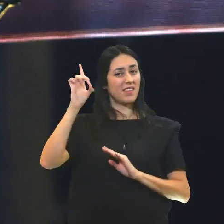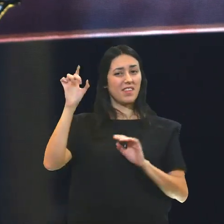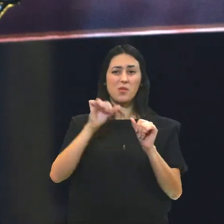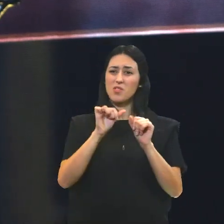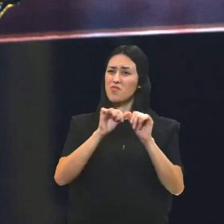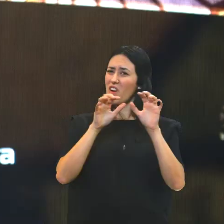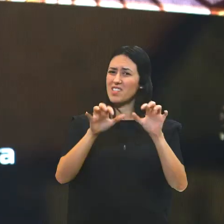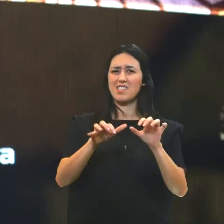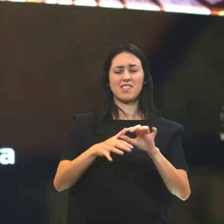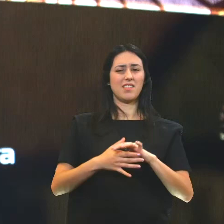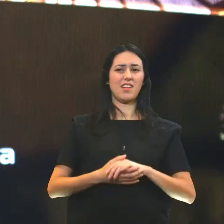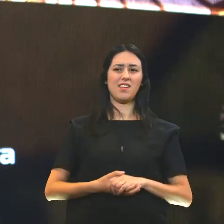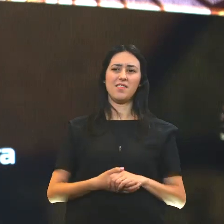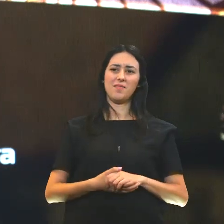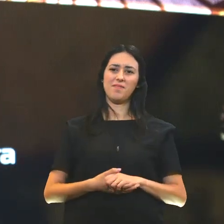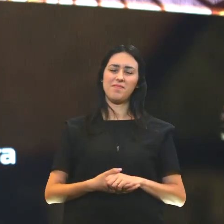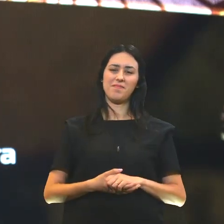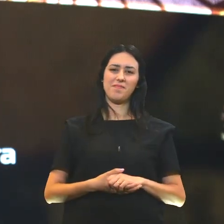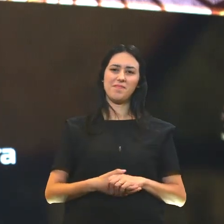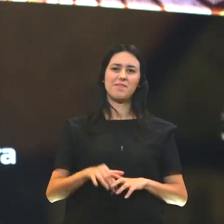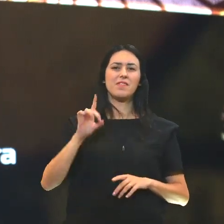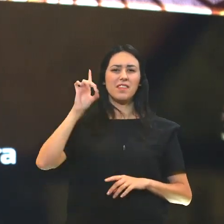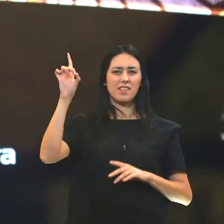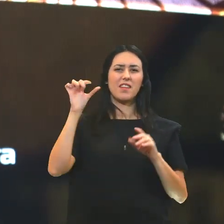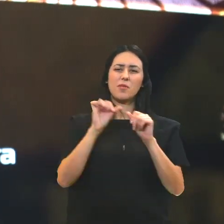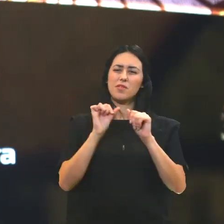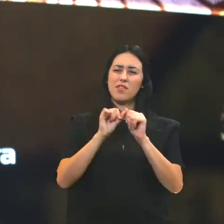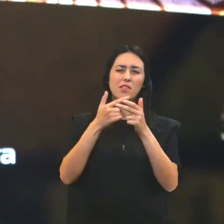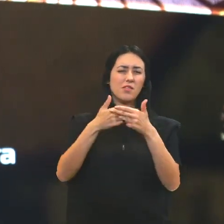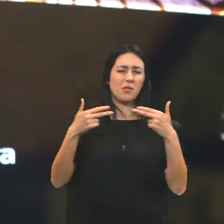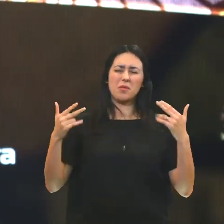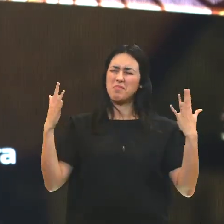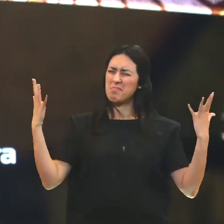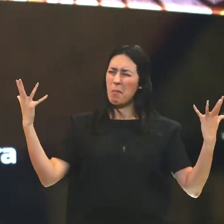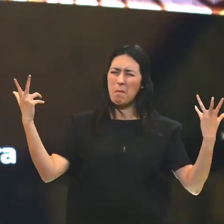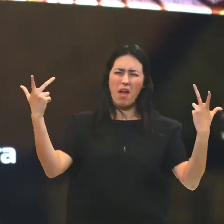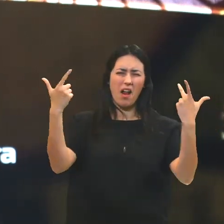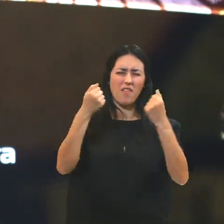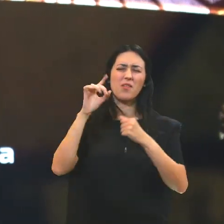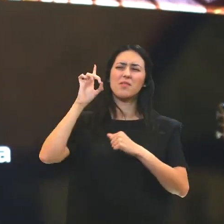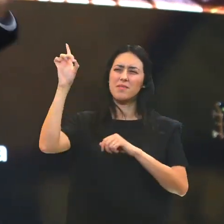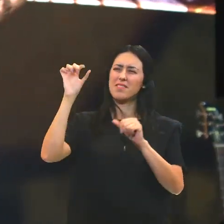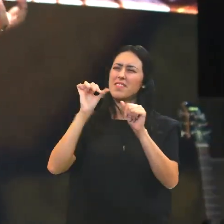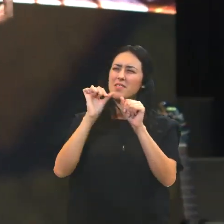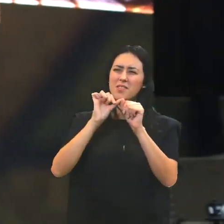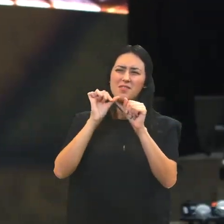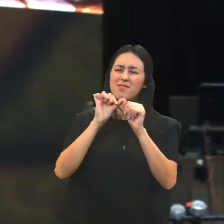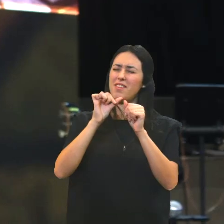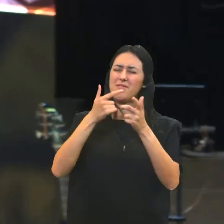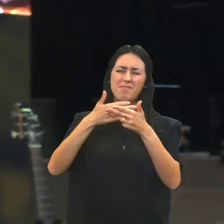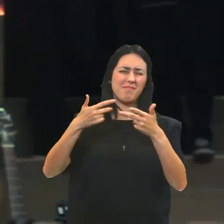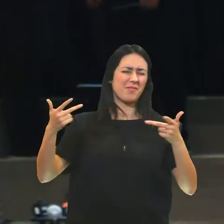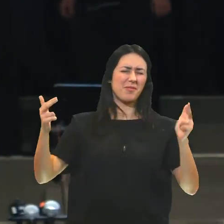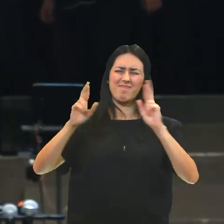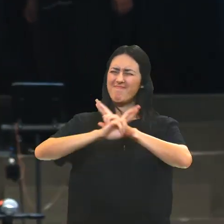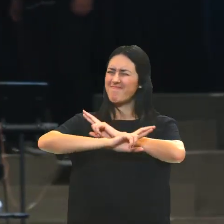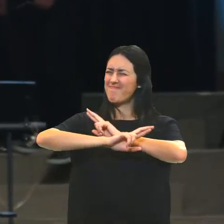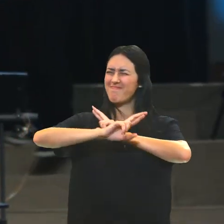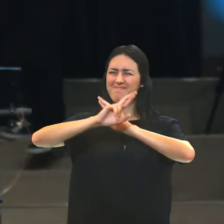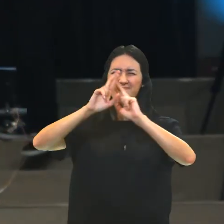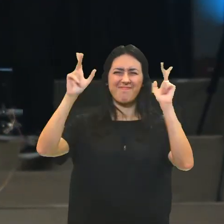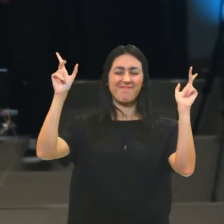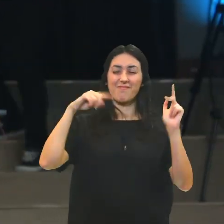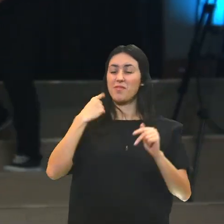age. Deus faz o imponderável. Deus age de um jeito maravilhoso,